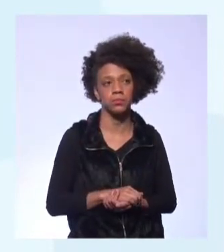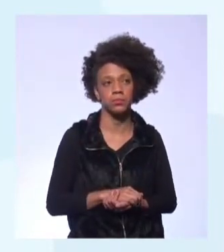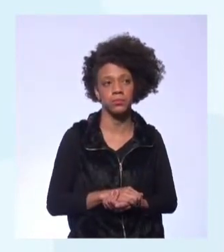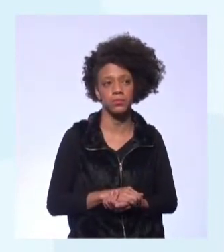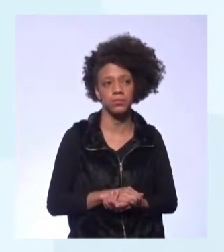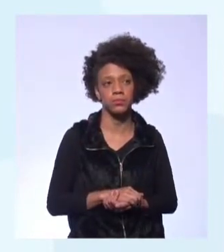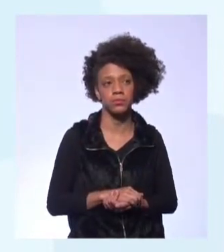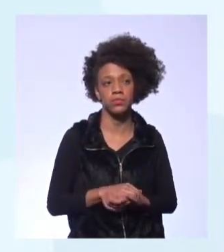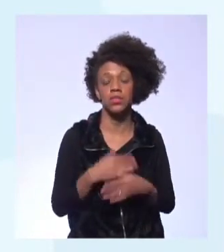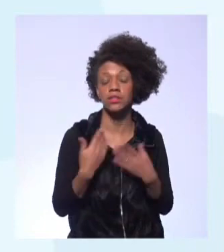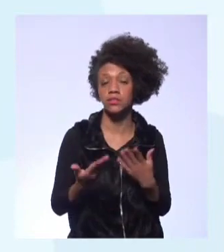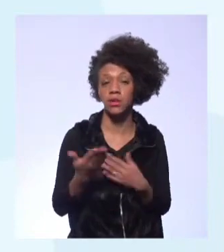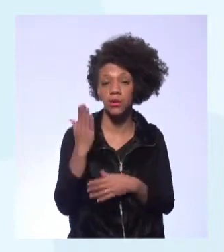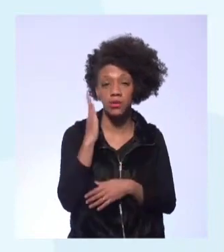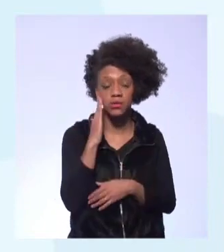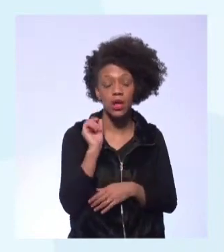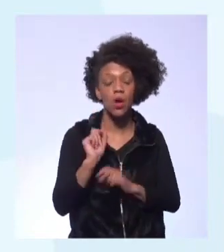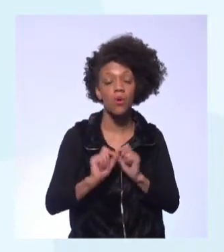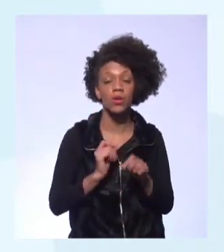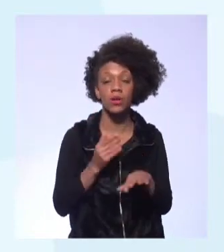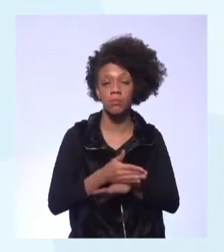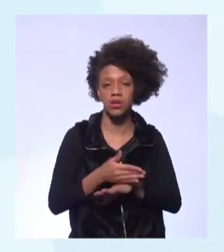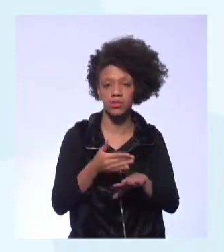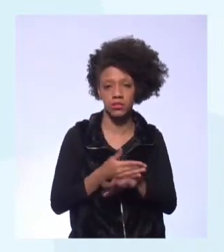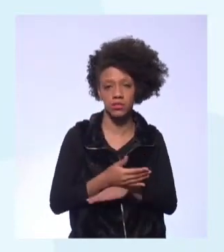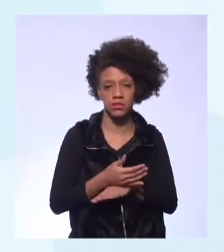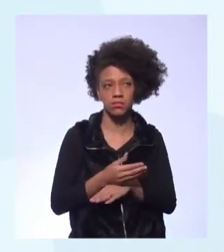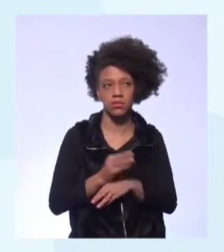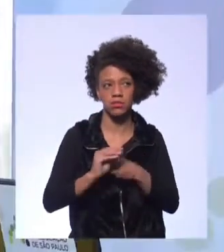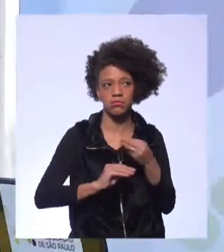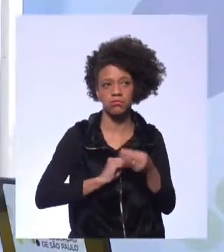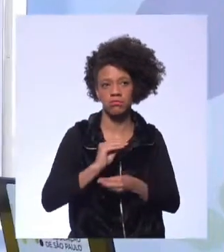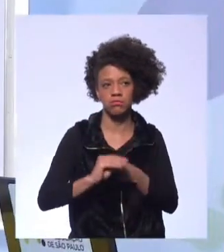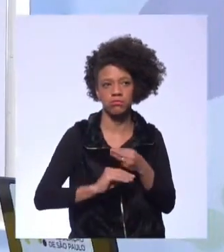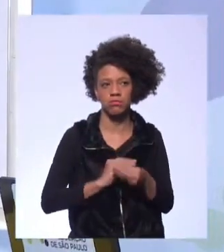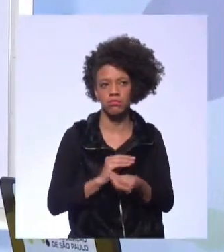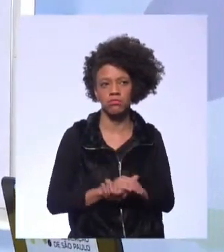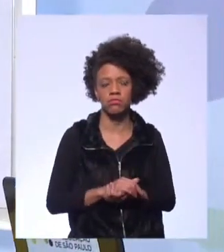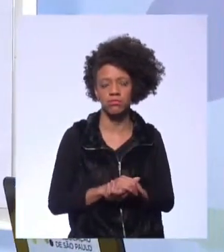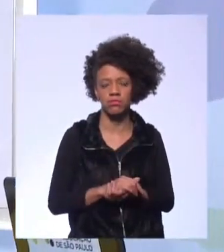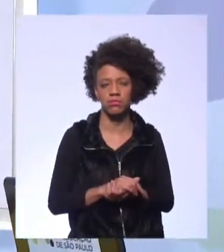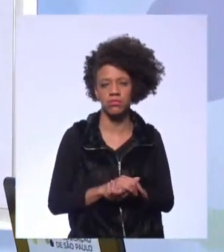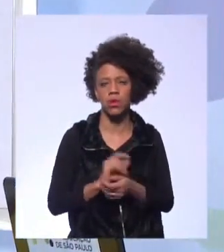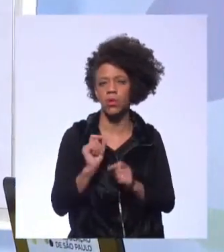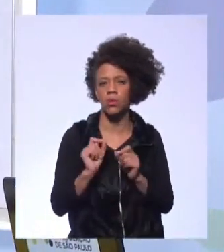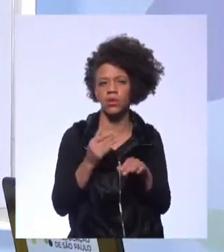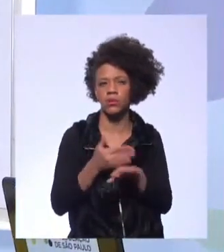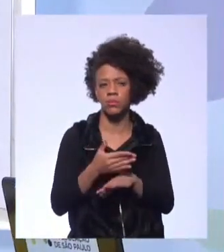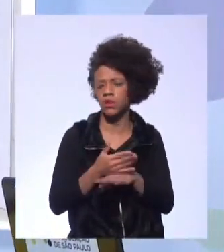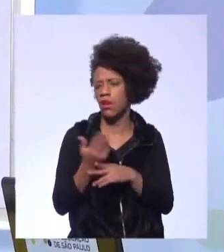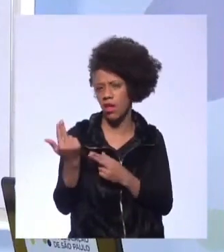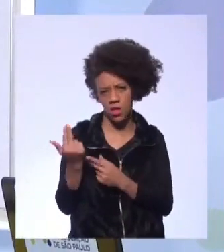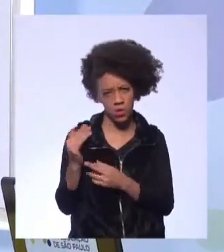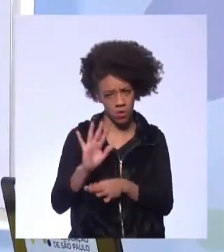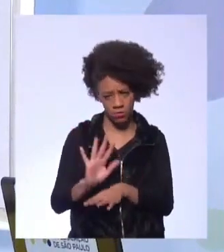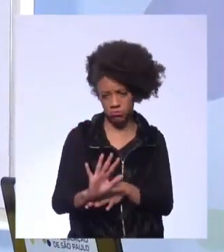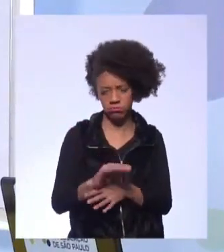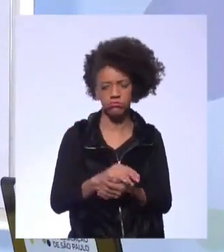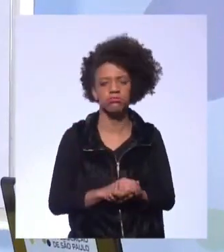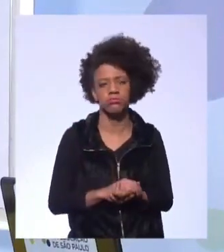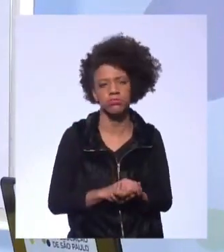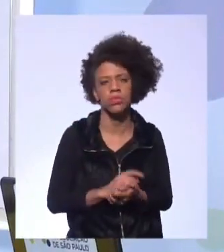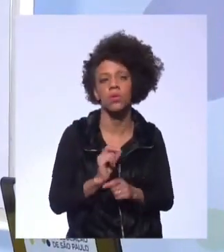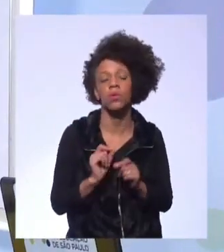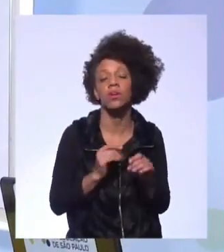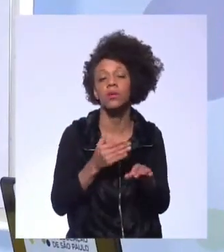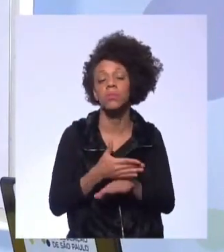eu sei o que participa da minha reação. Volta aqui, por gentileza. O que participa... É a mesma que está lá, tá, pessoal? O que participa